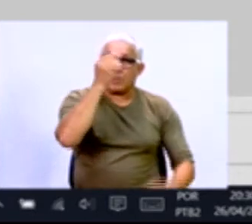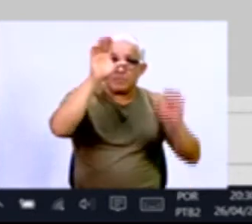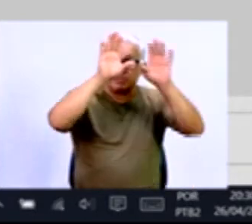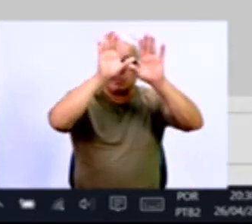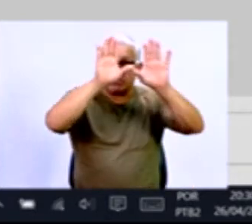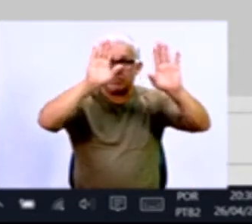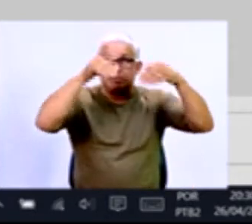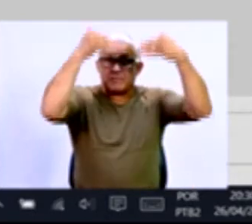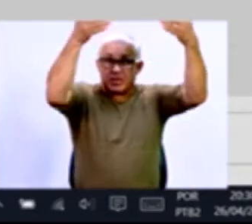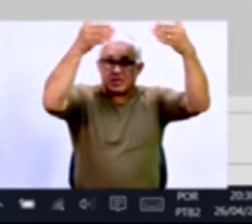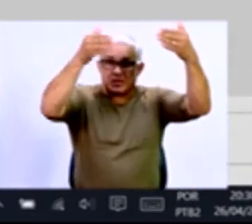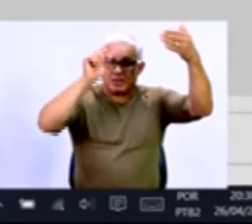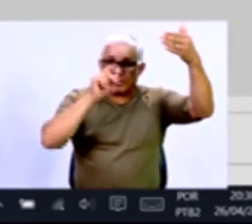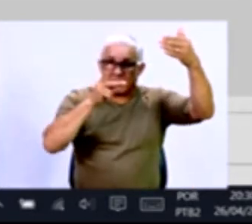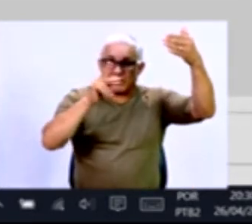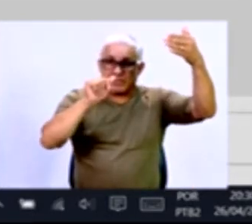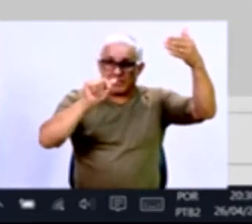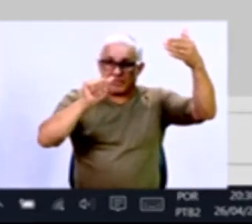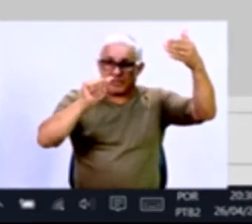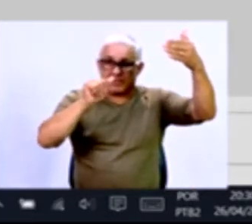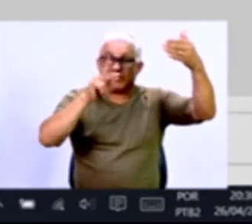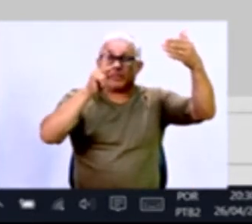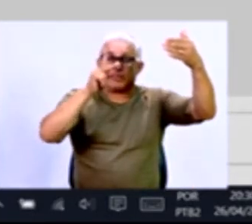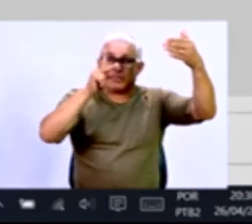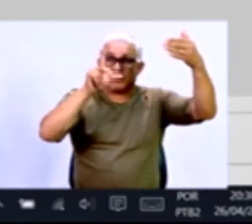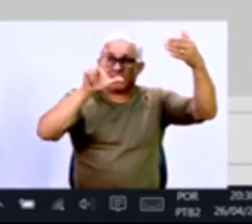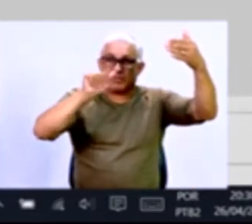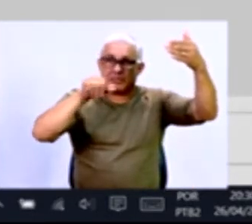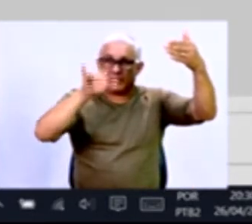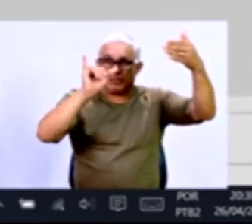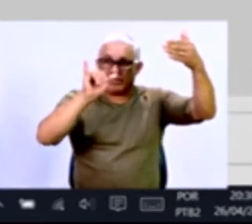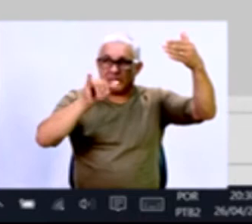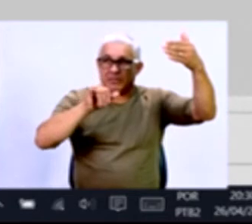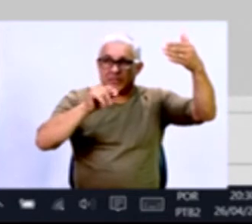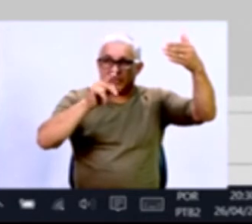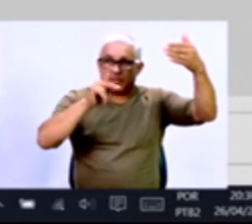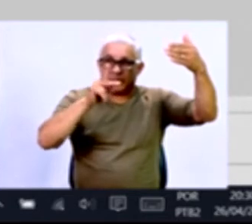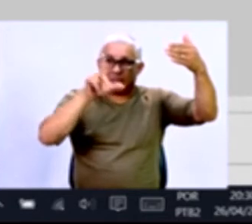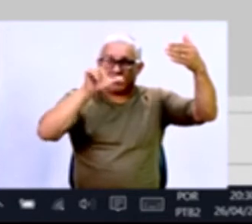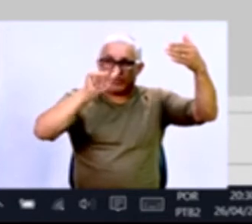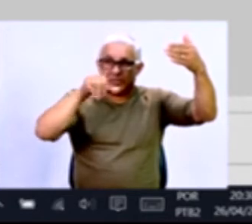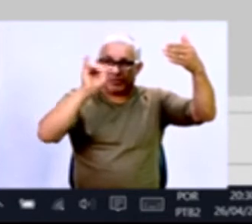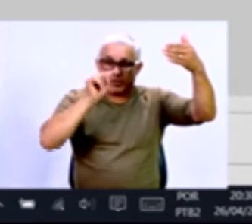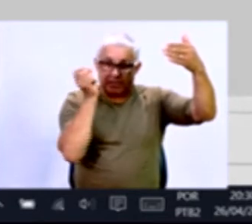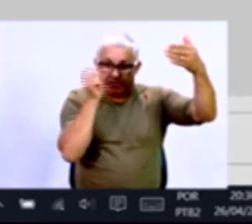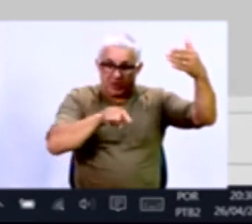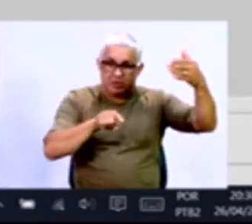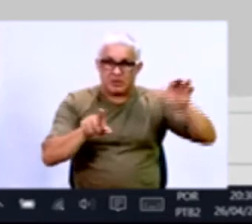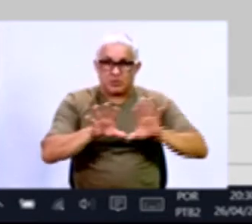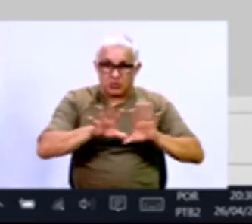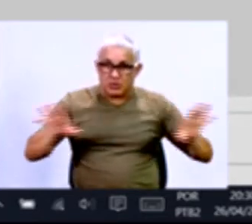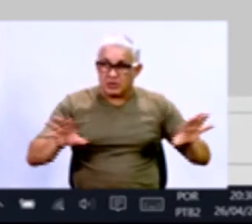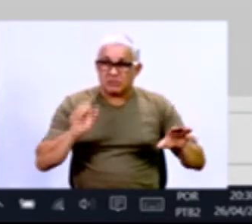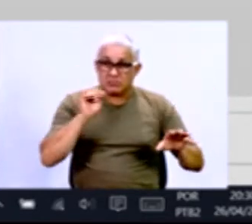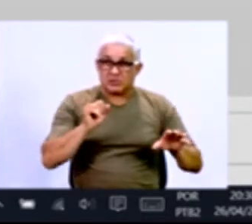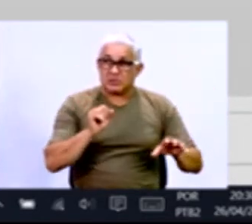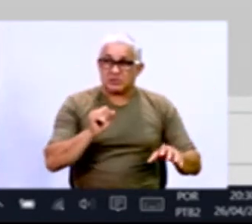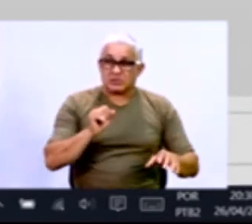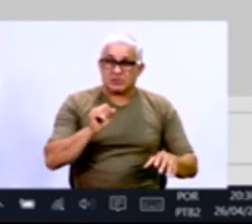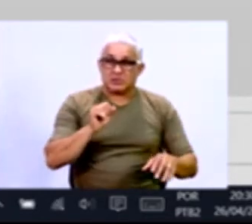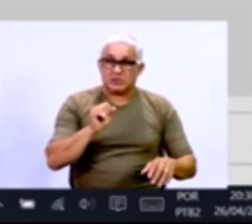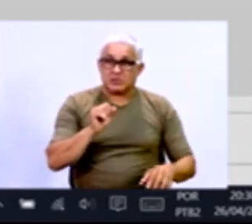reproduzir, ele toca só a outra que não está silenciada. Se eu vier aqui,